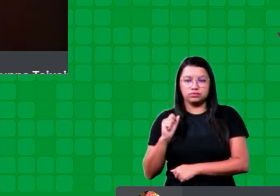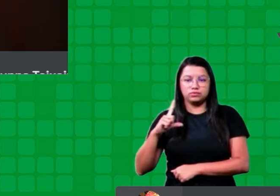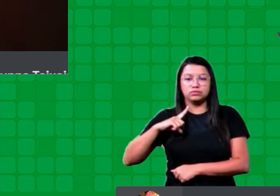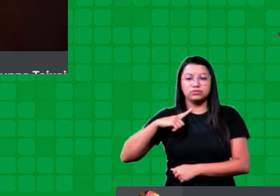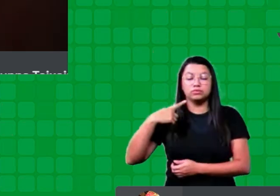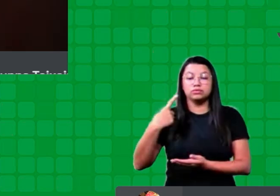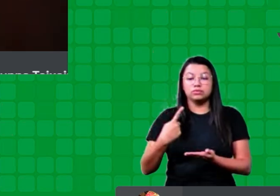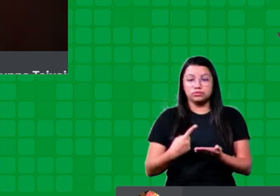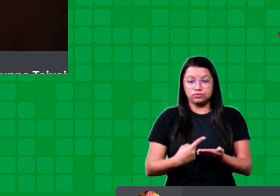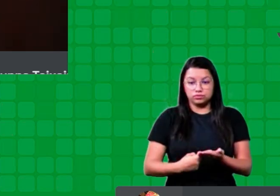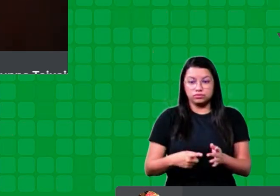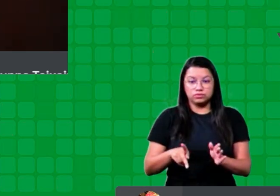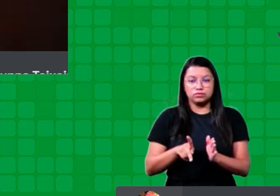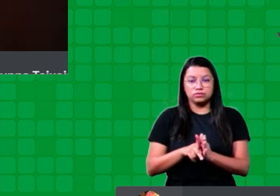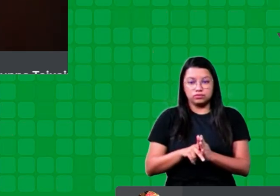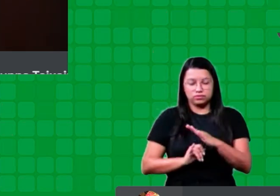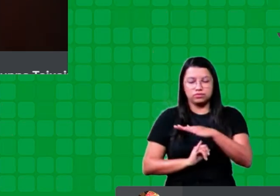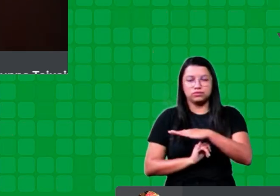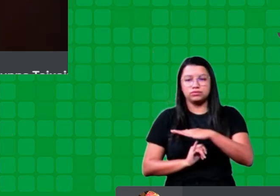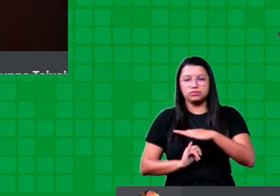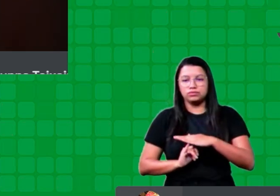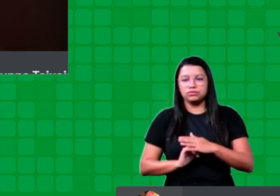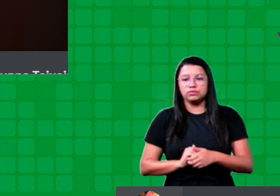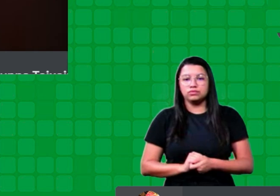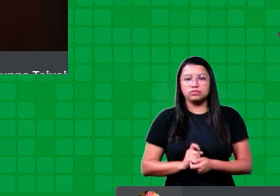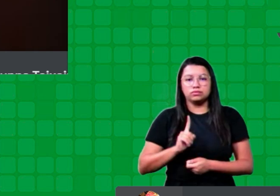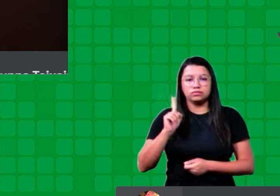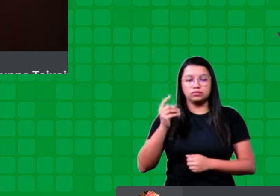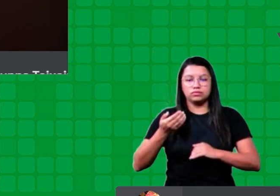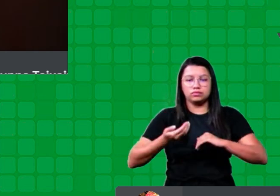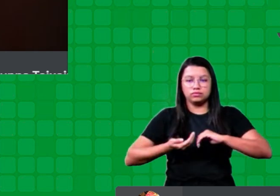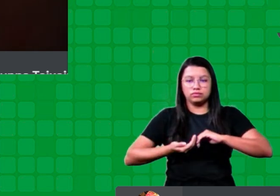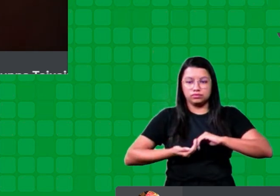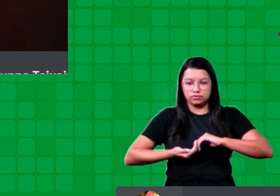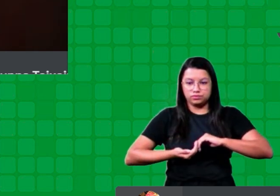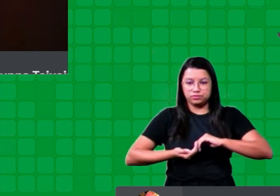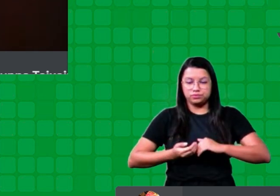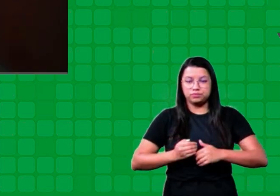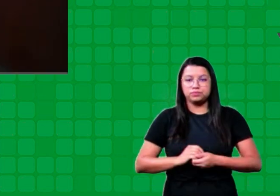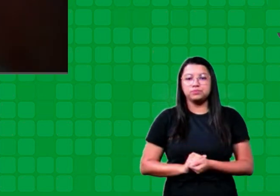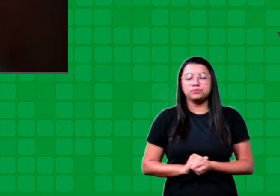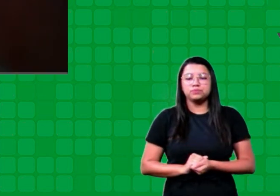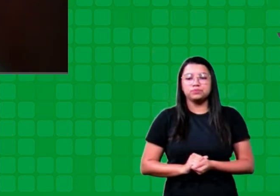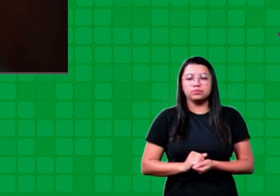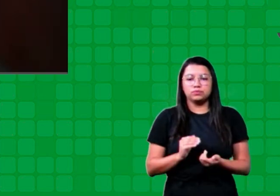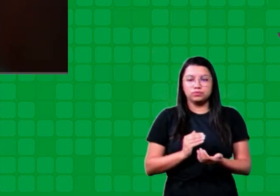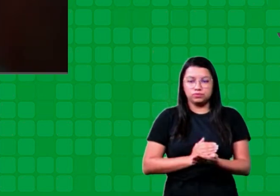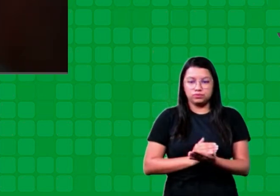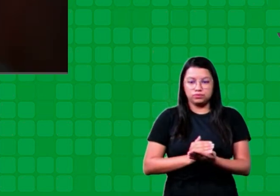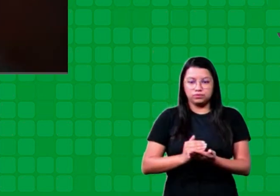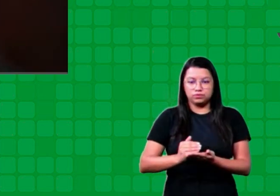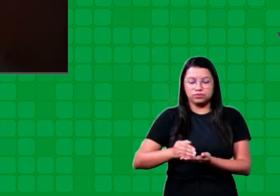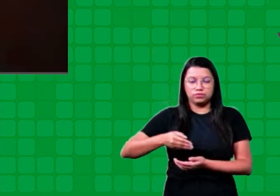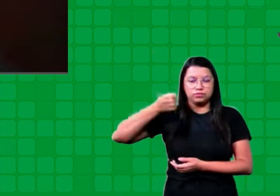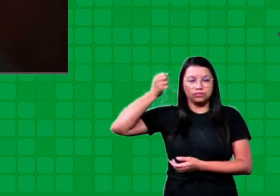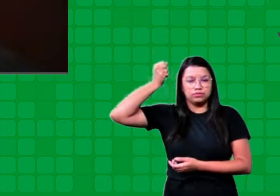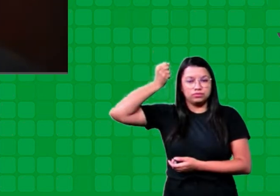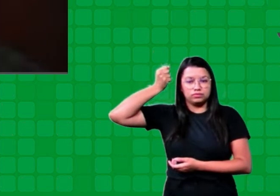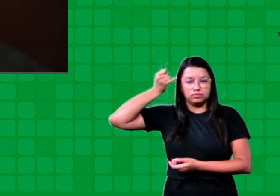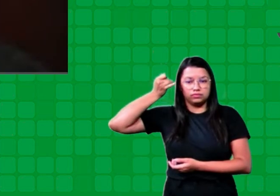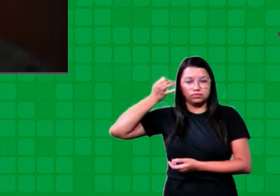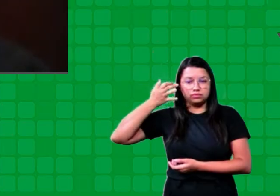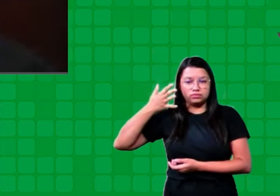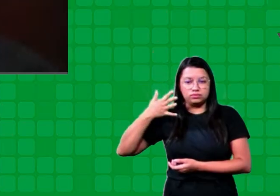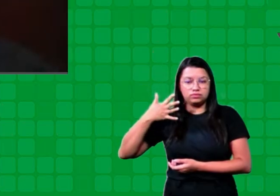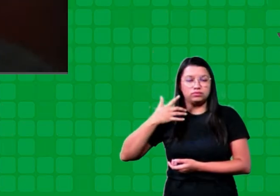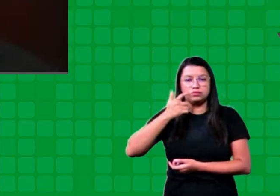compromisso institucional no Congresso Nacional. Inicio minha autodescrição. Eu sou um